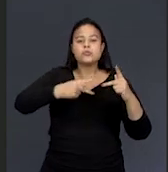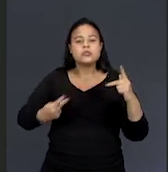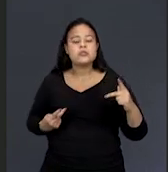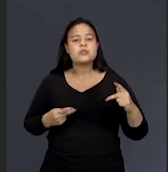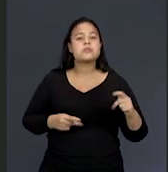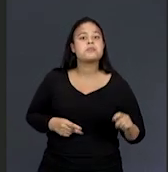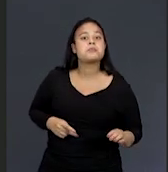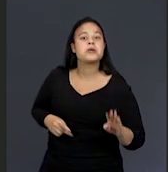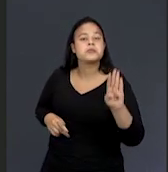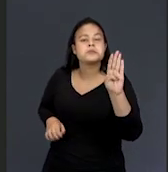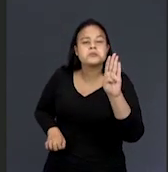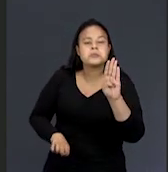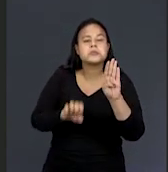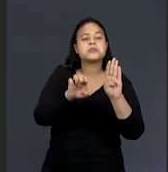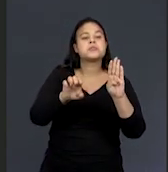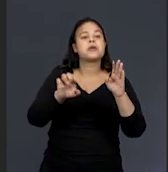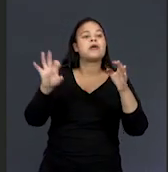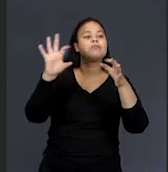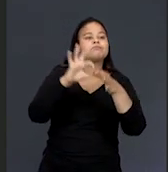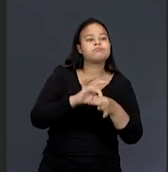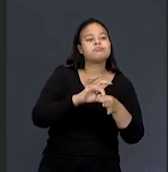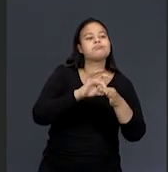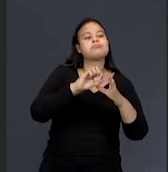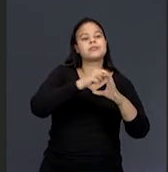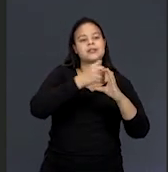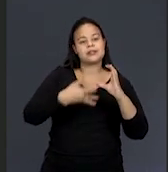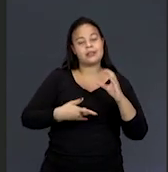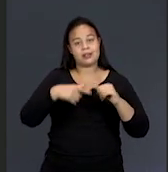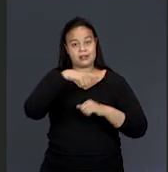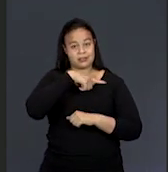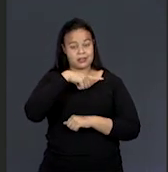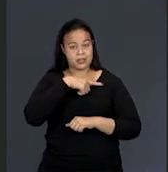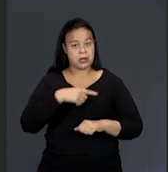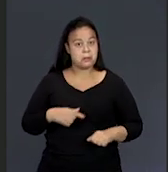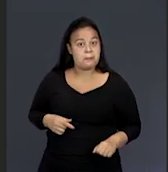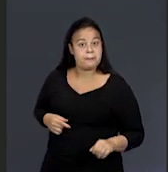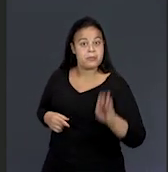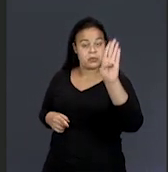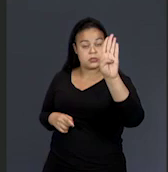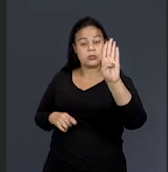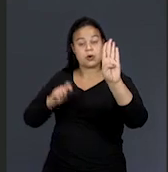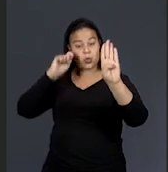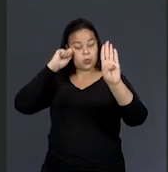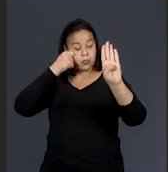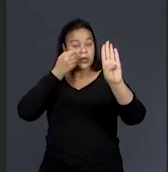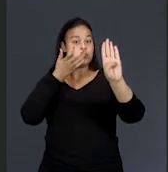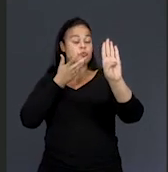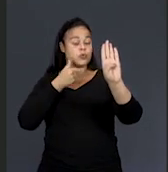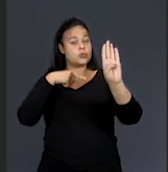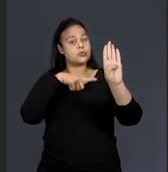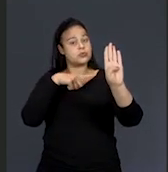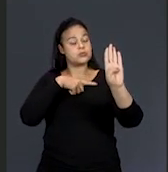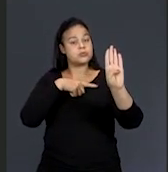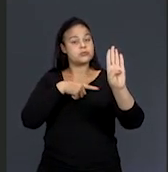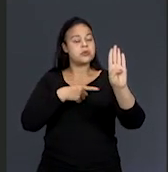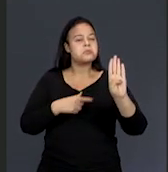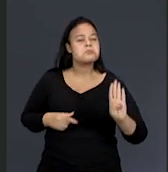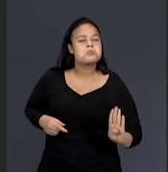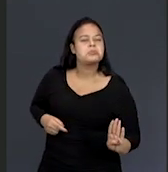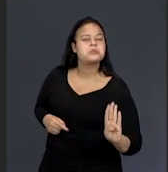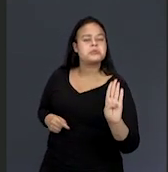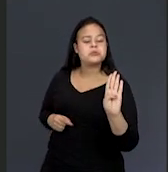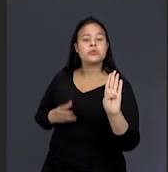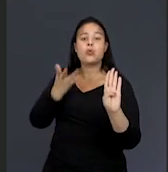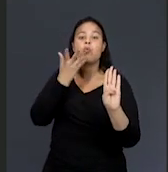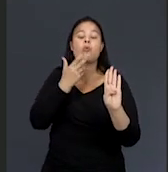essa característica. O alelo Bzão determina a cor preta. O alelo Bzinho determina a cor